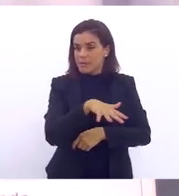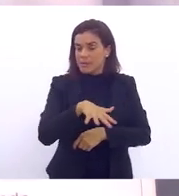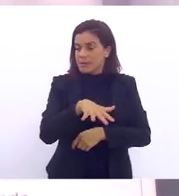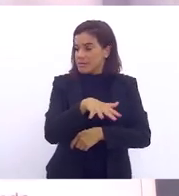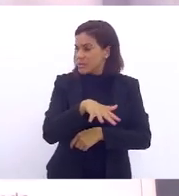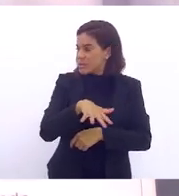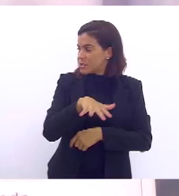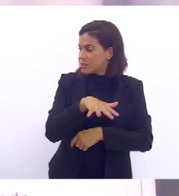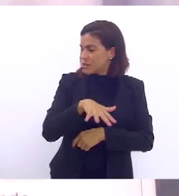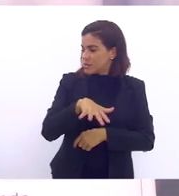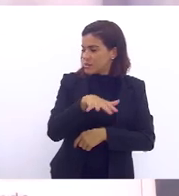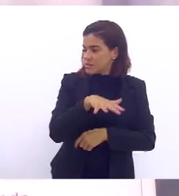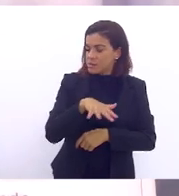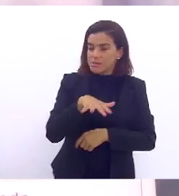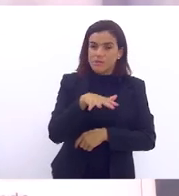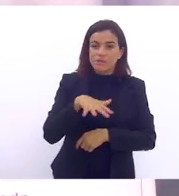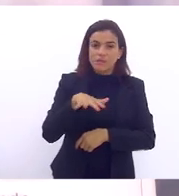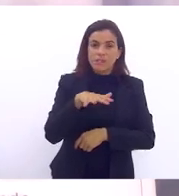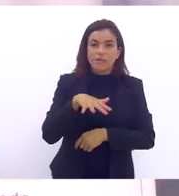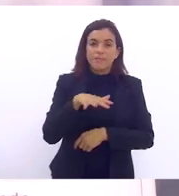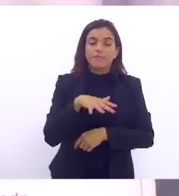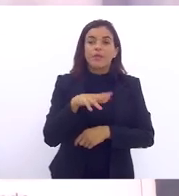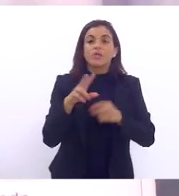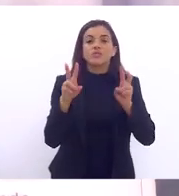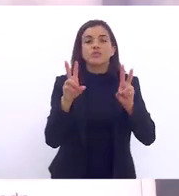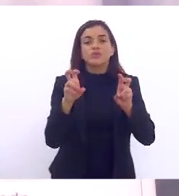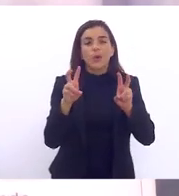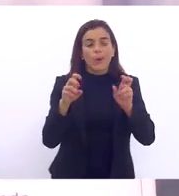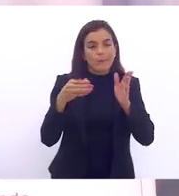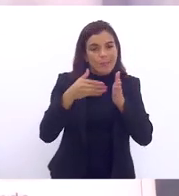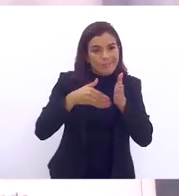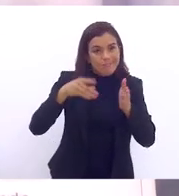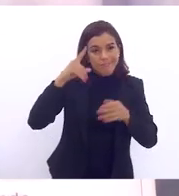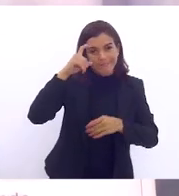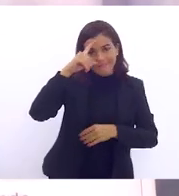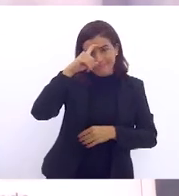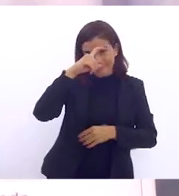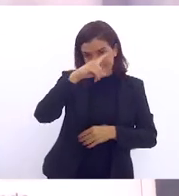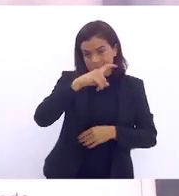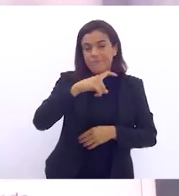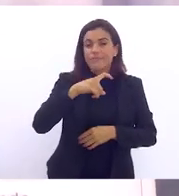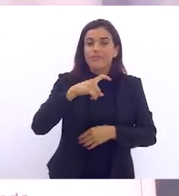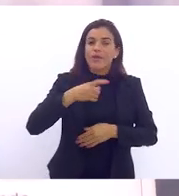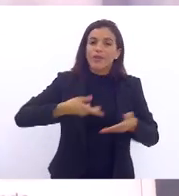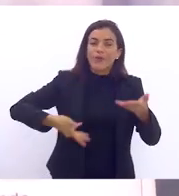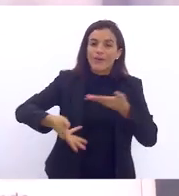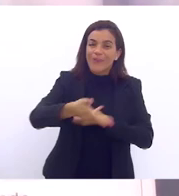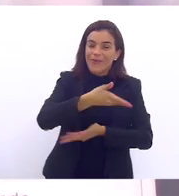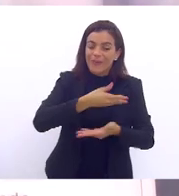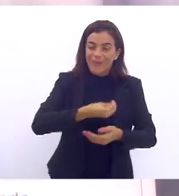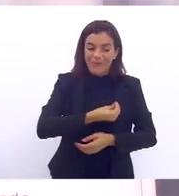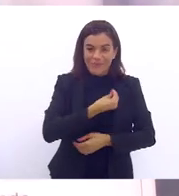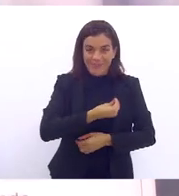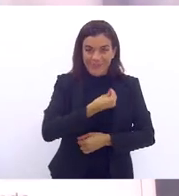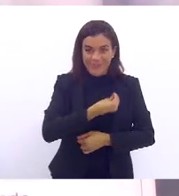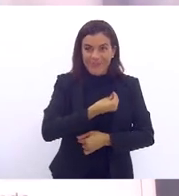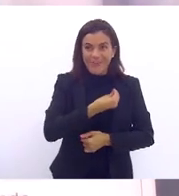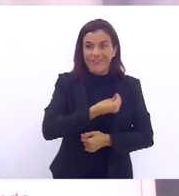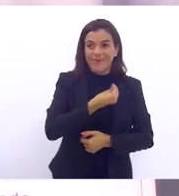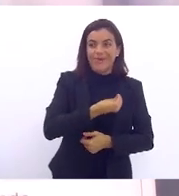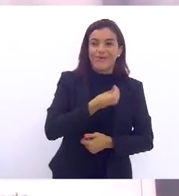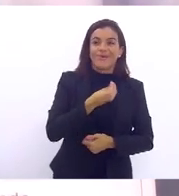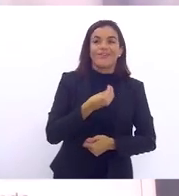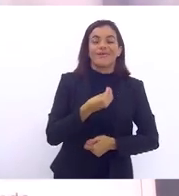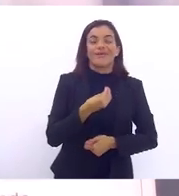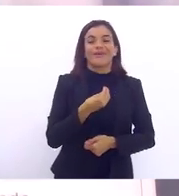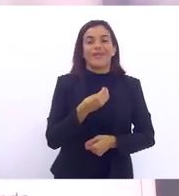eh justamente como eu falei com relação à dificuldade da dessa desse convívio digital Talvez seja eh o maior